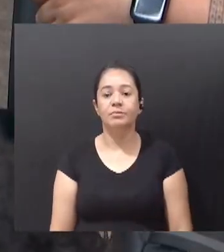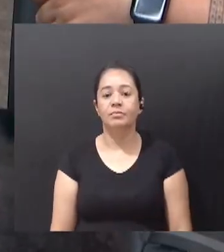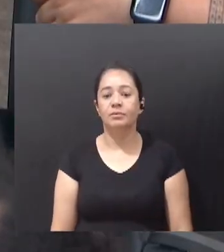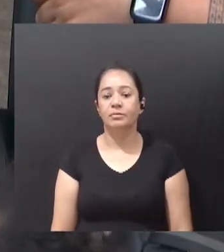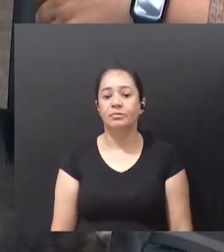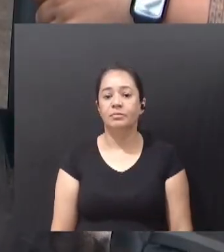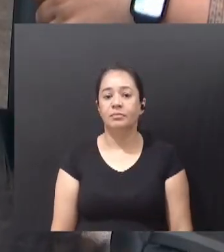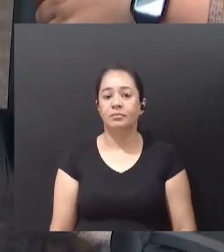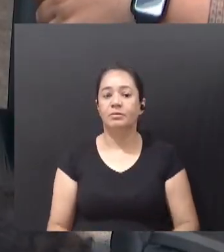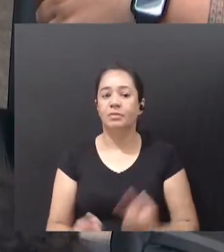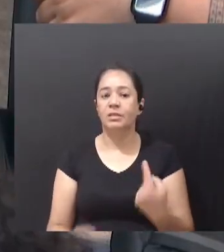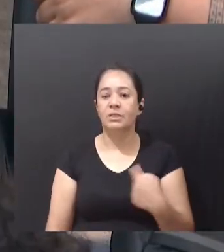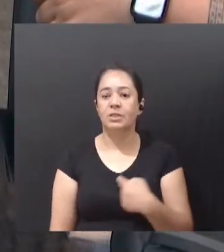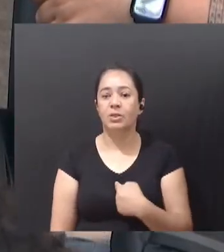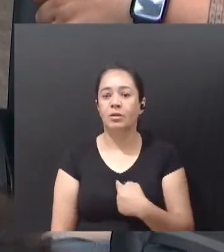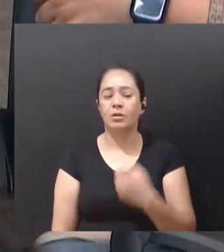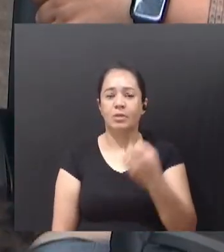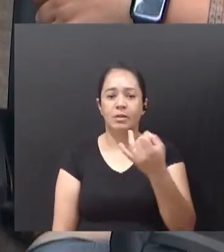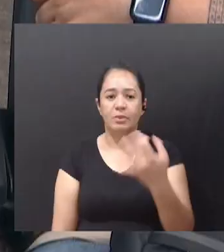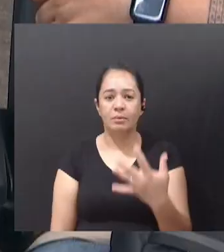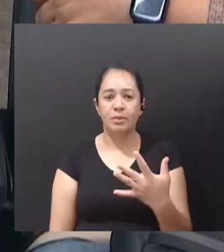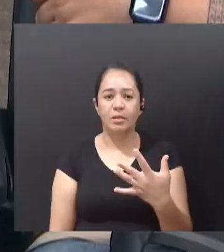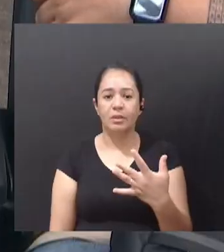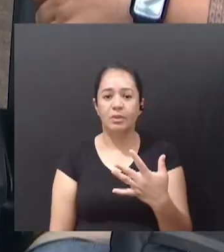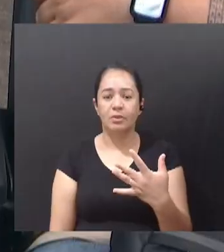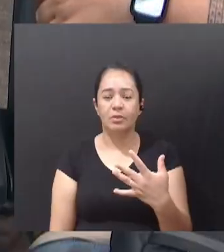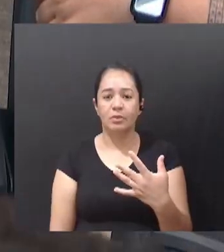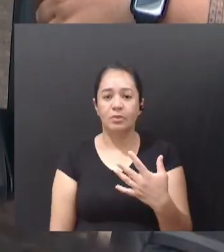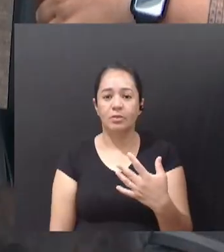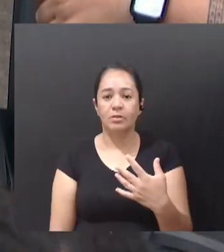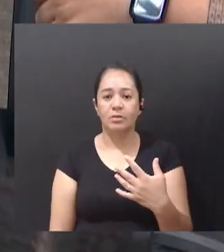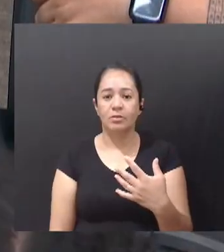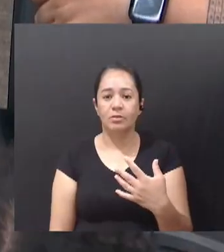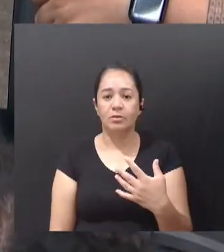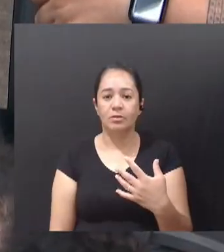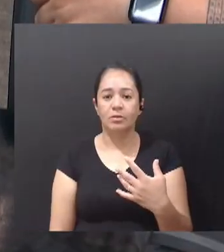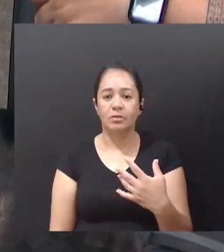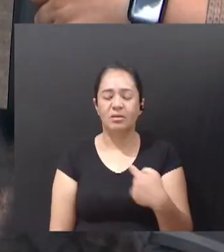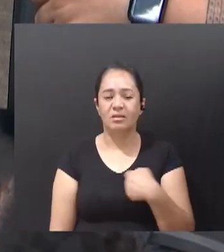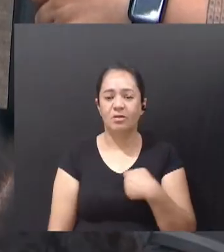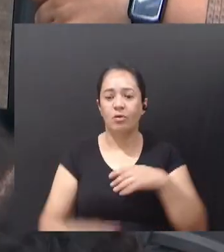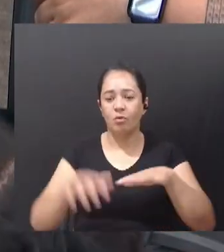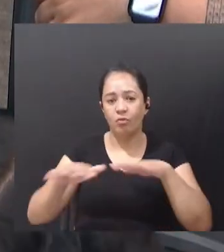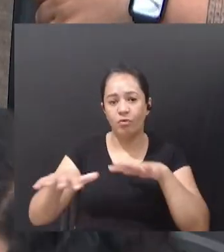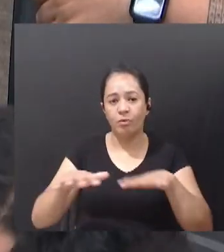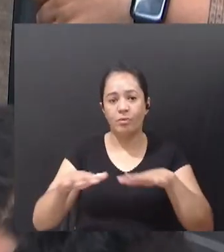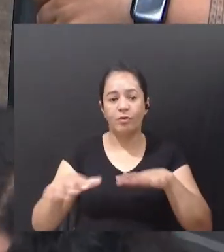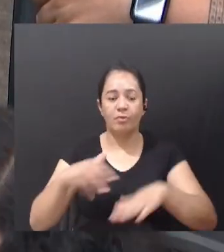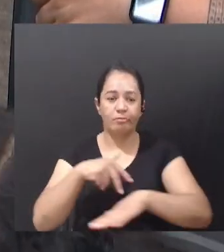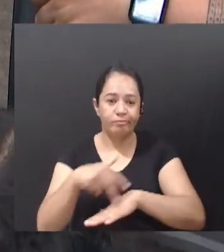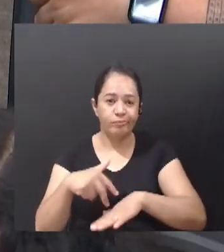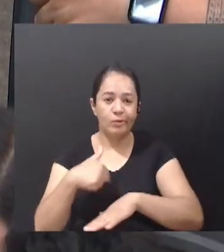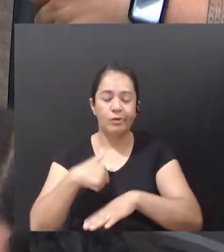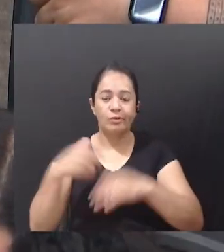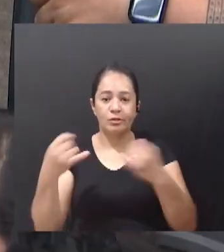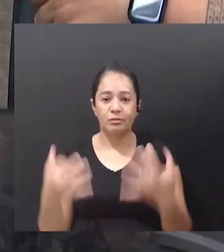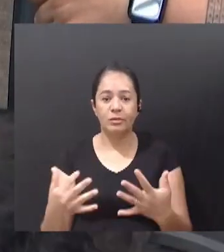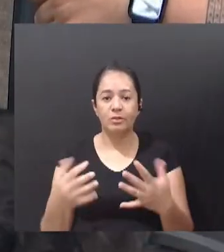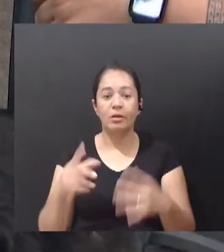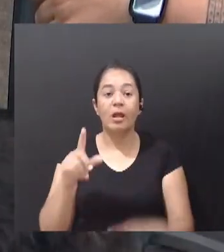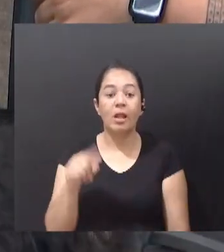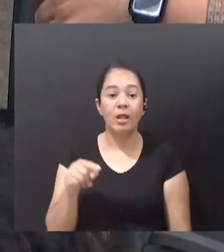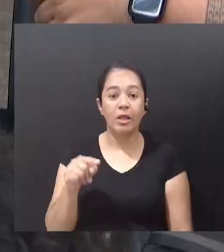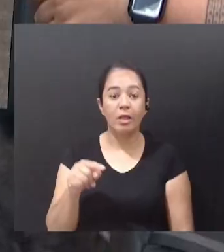queria colocar, né, que eu sempre, quando vou falar sobre o movimento hip hop, eu falo isso, que ele é um